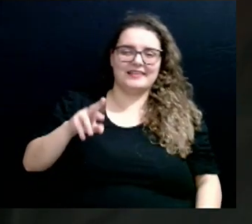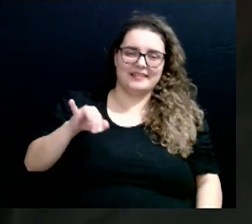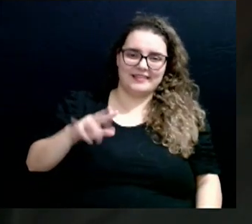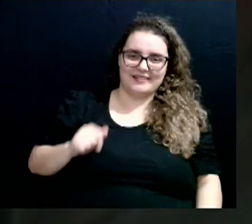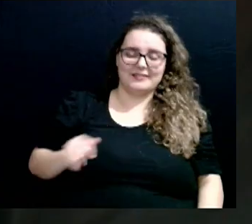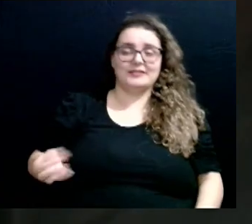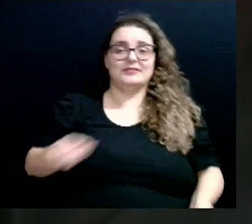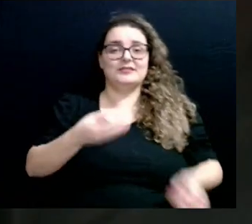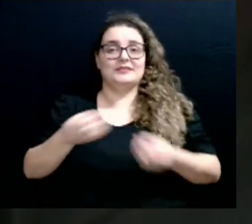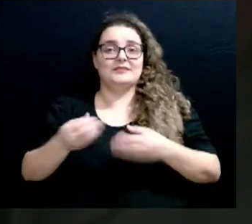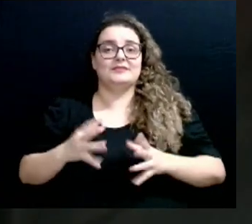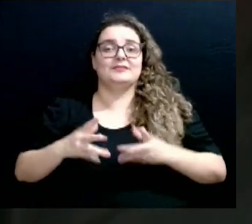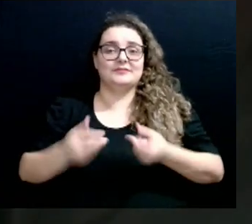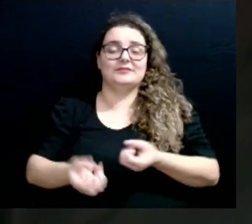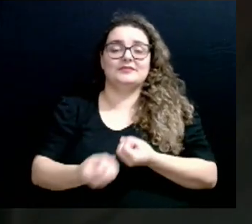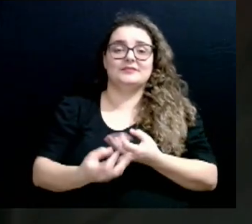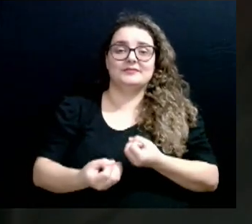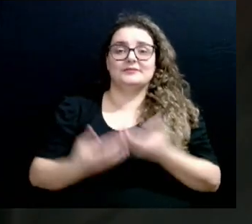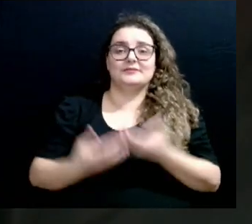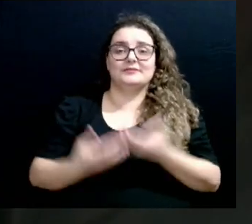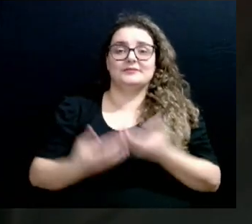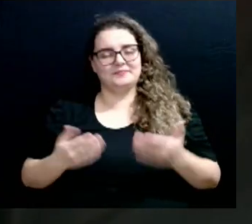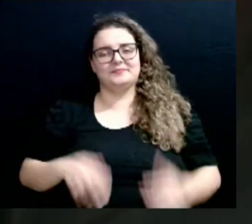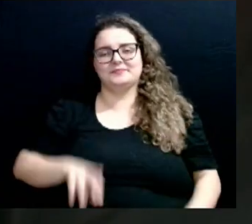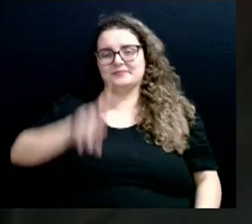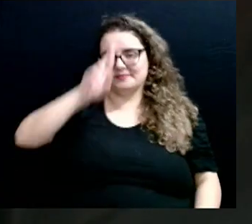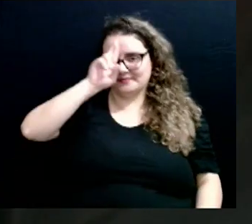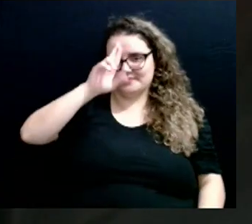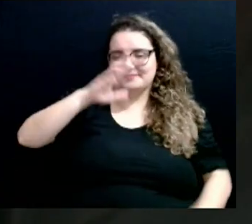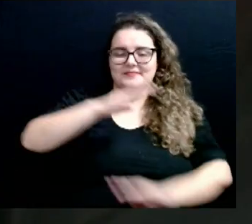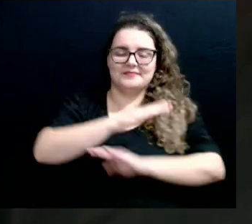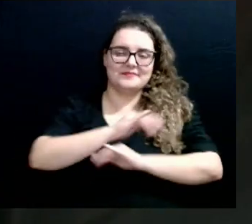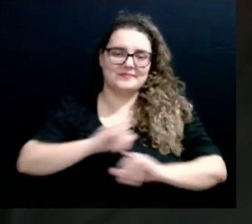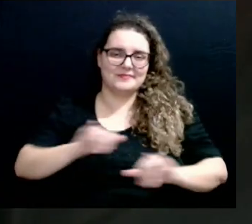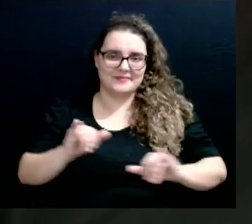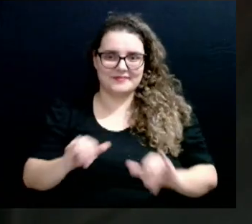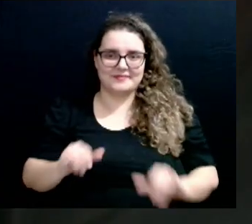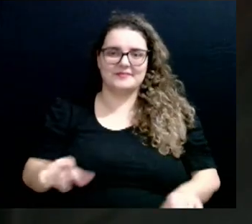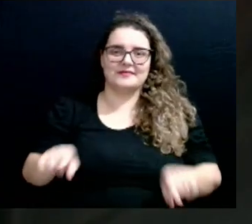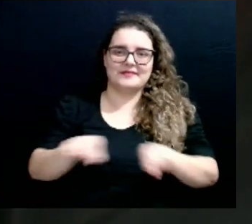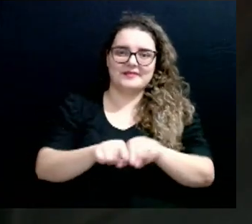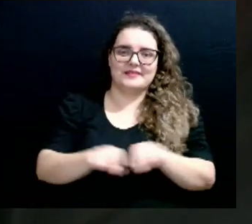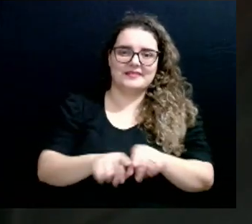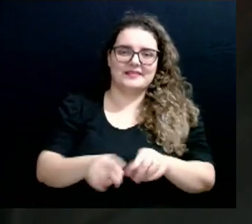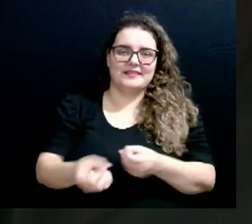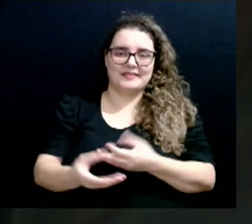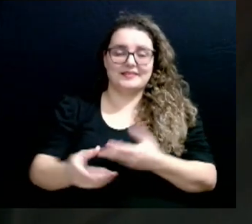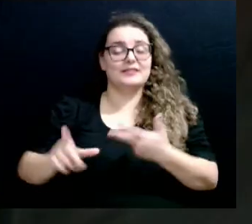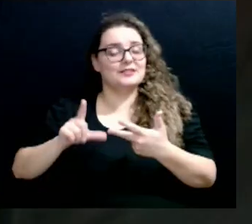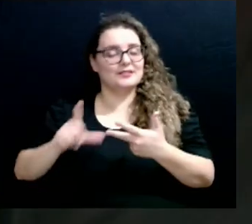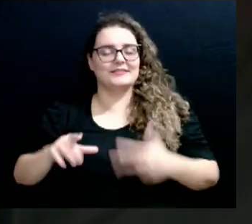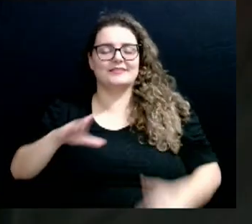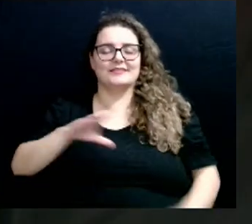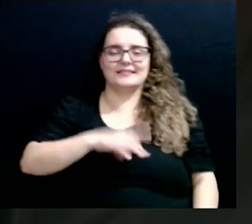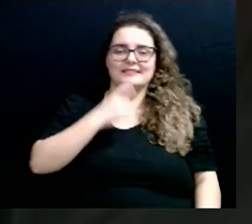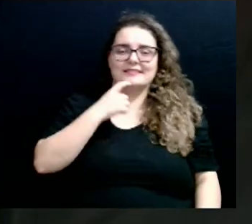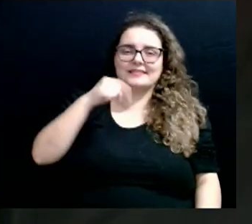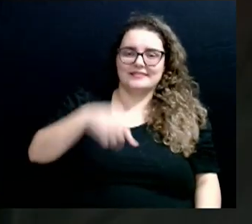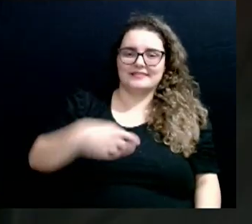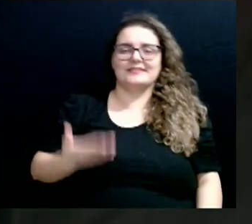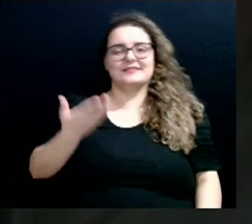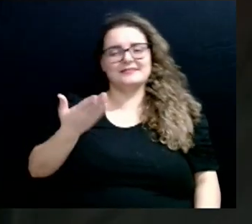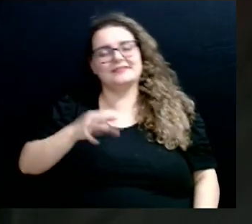as informações para você. Ao meio-dia nós temos Câmara Notícia, também com informações do Legislativo e aqui de Campinas, e você segue com